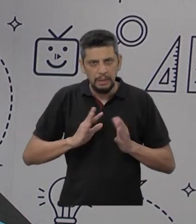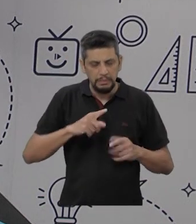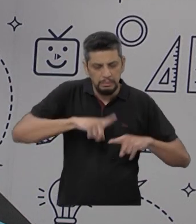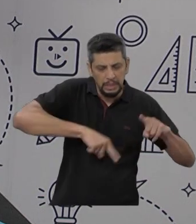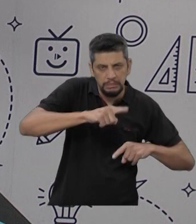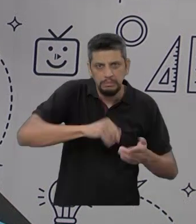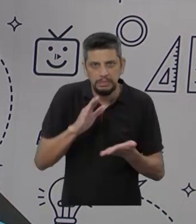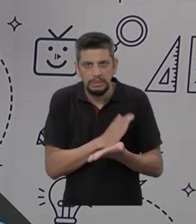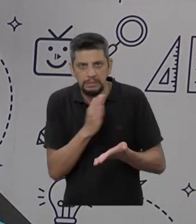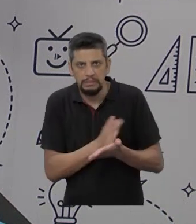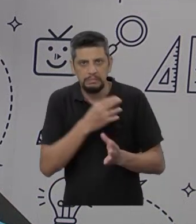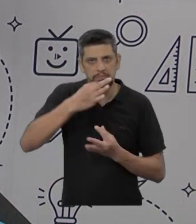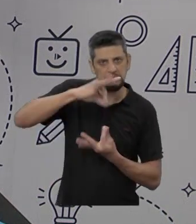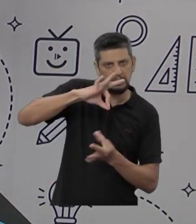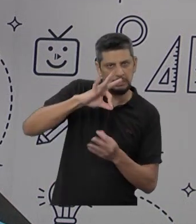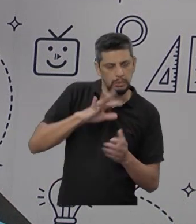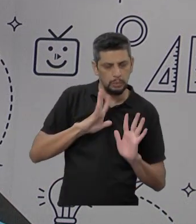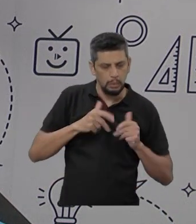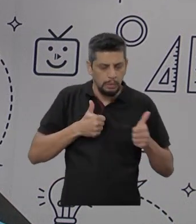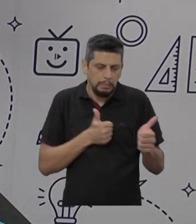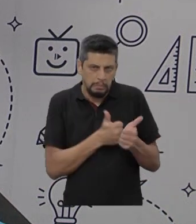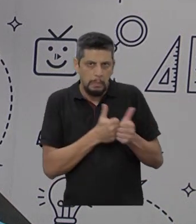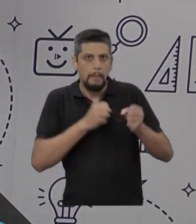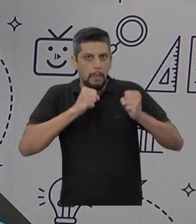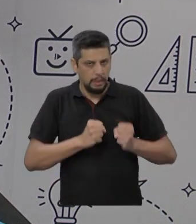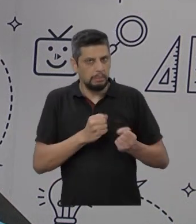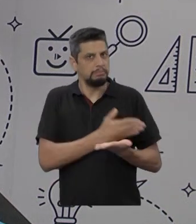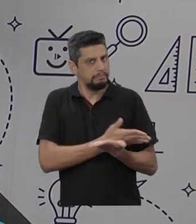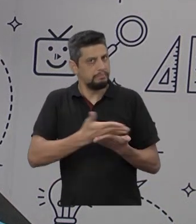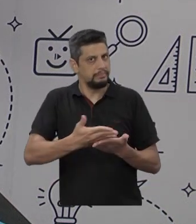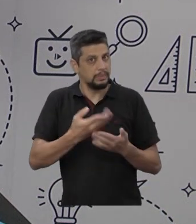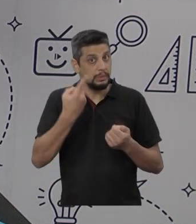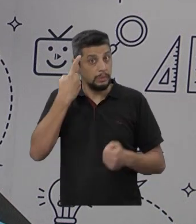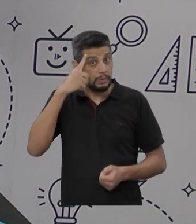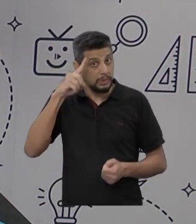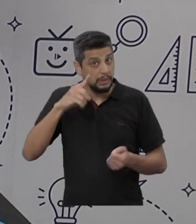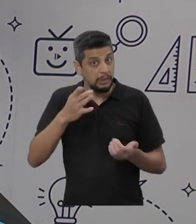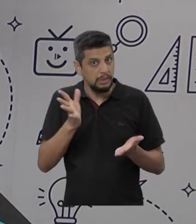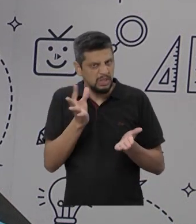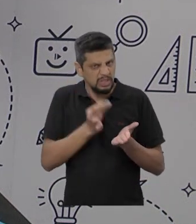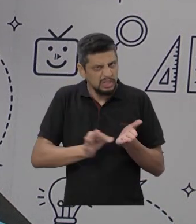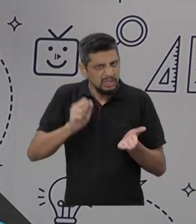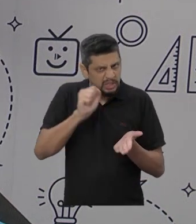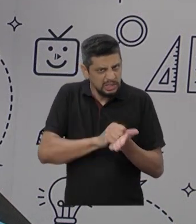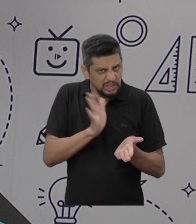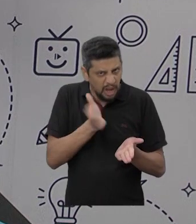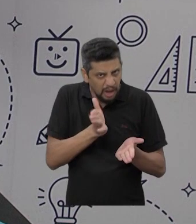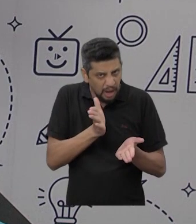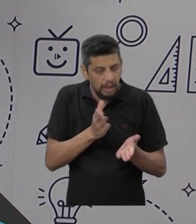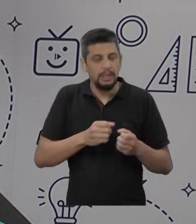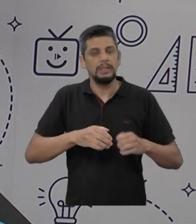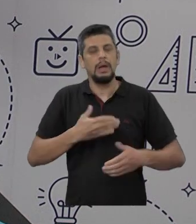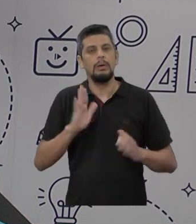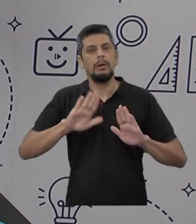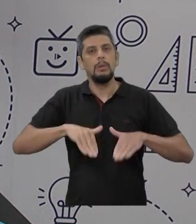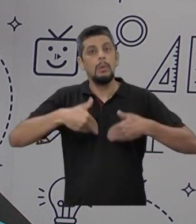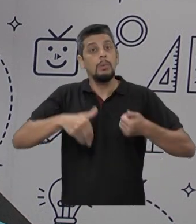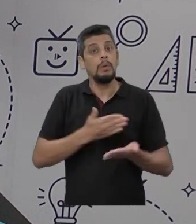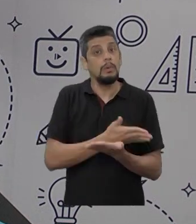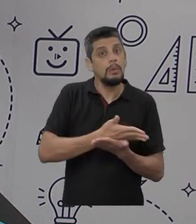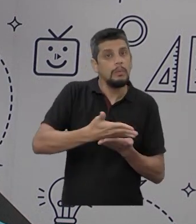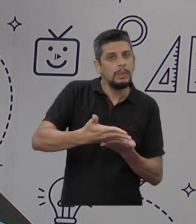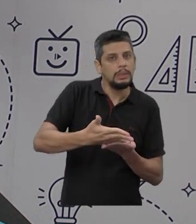Certo? Materiais, caderno ou a folha aí pertinho, podemos começar. A data registrada e nós